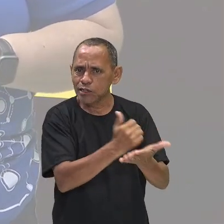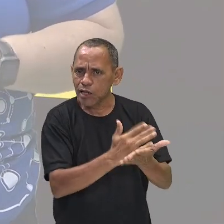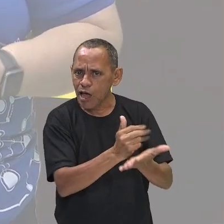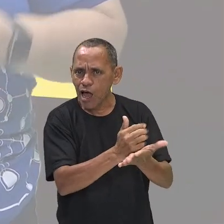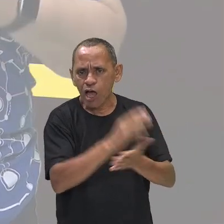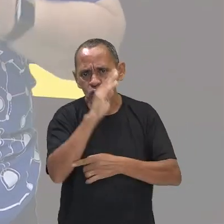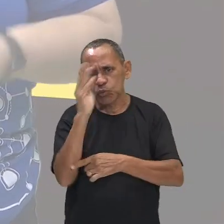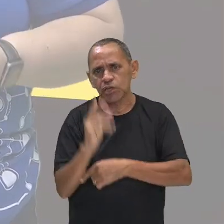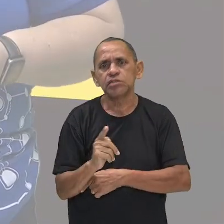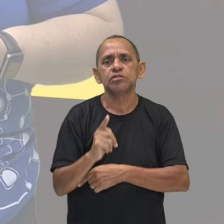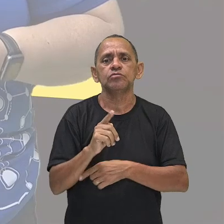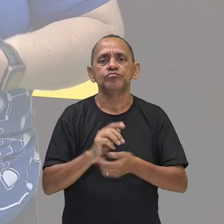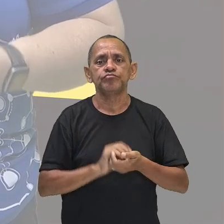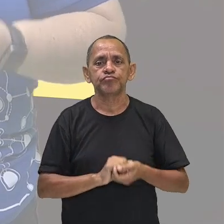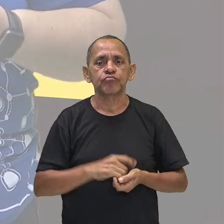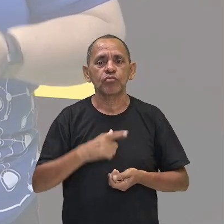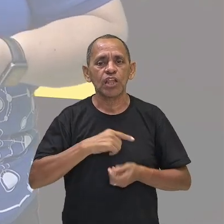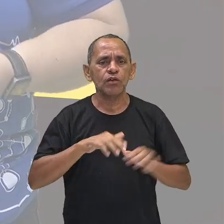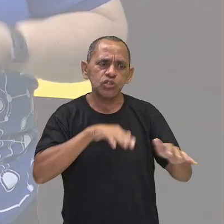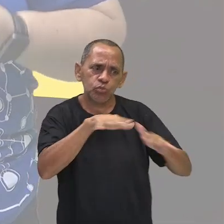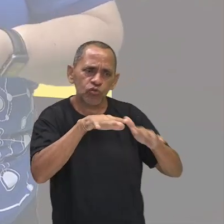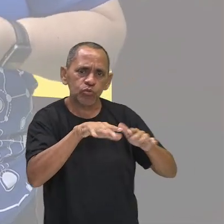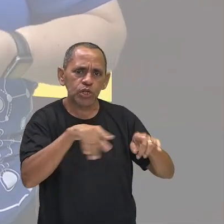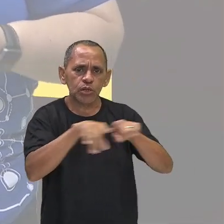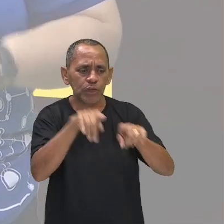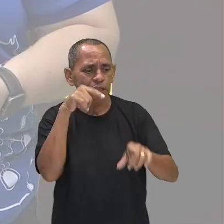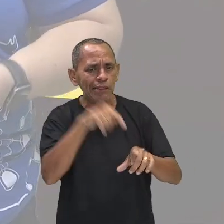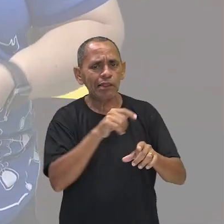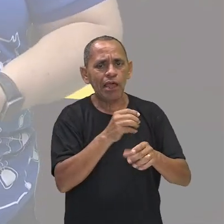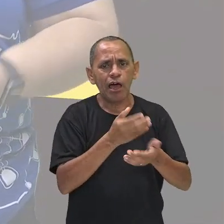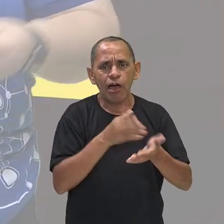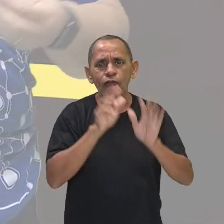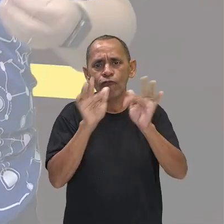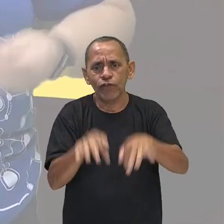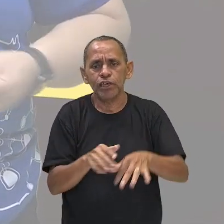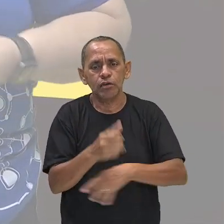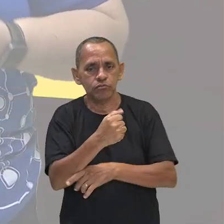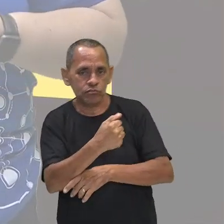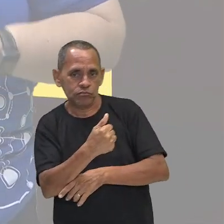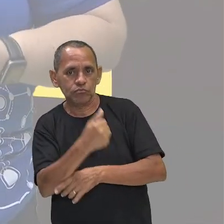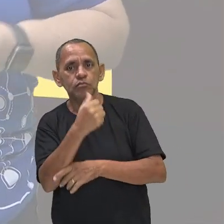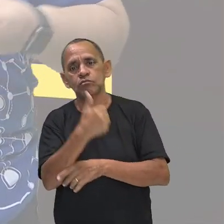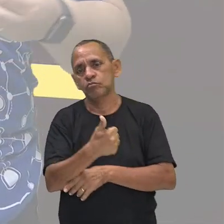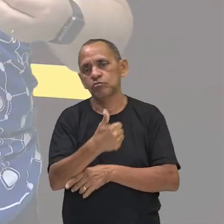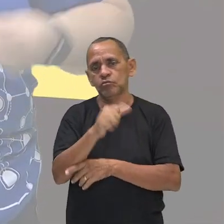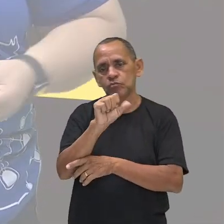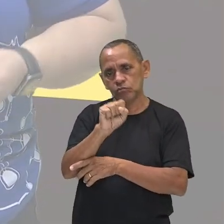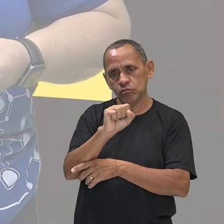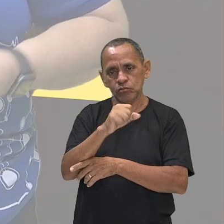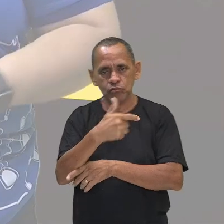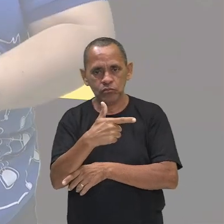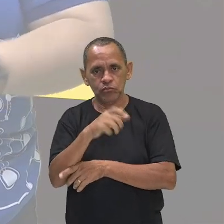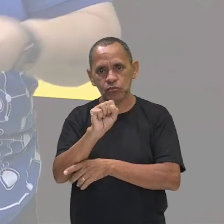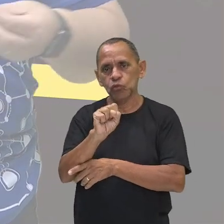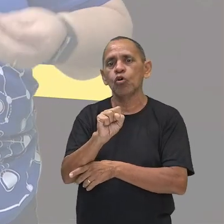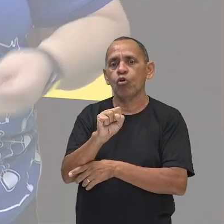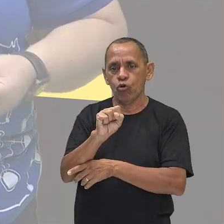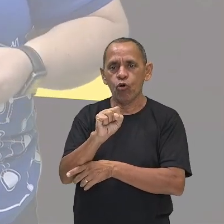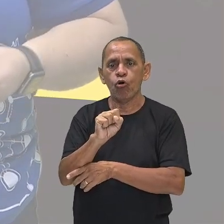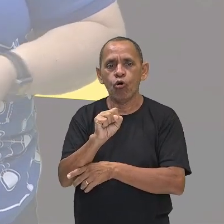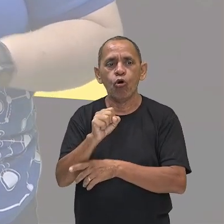da Cisplatina. Então, a Guerra da Cisplatina, ela terminou em 1828, quando foi assinado o acordo entre as partes e